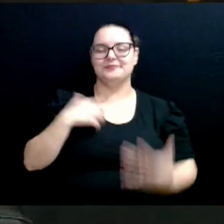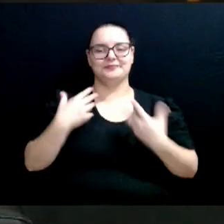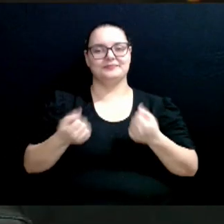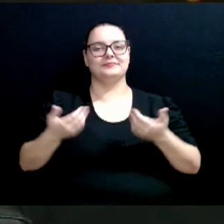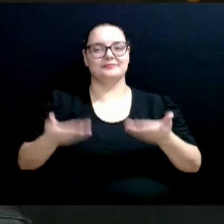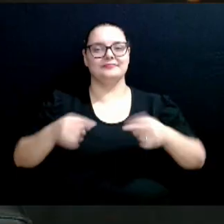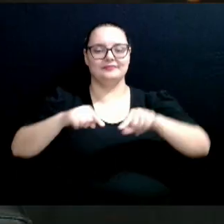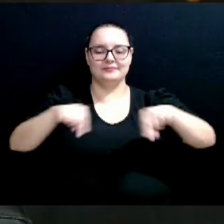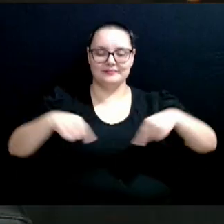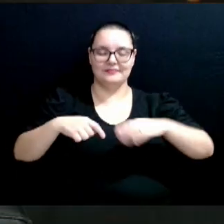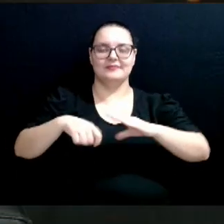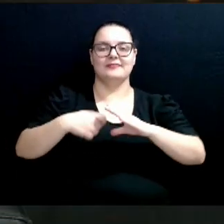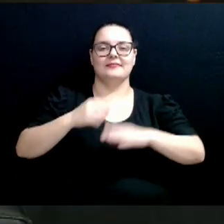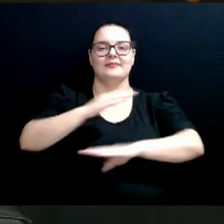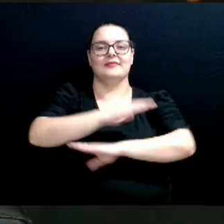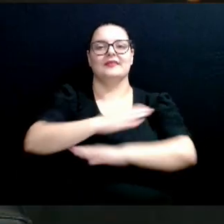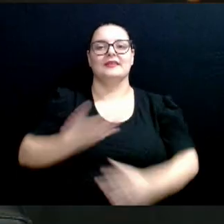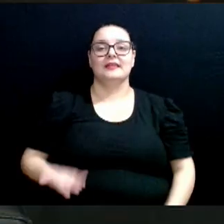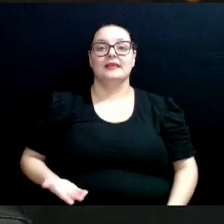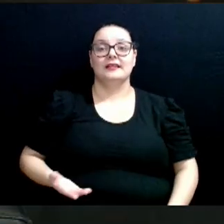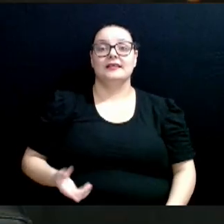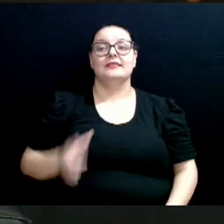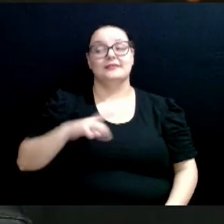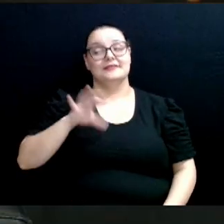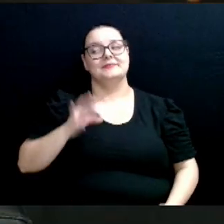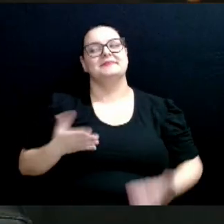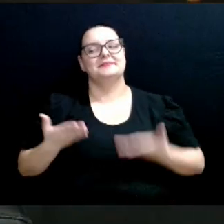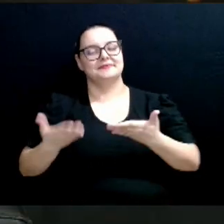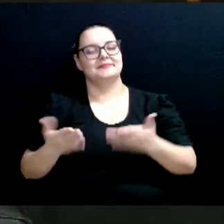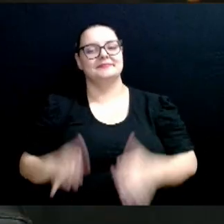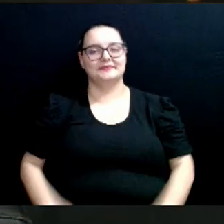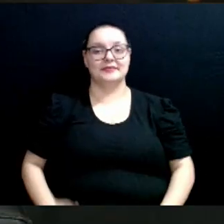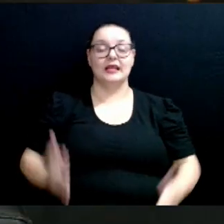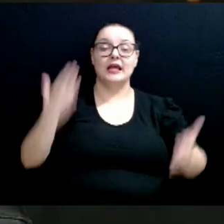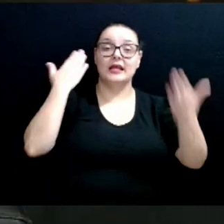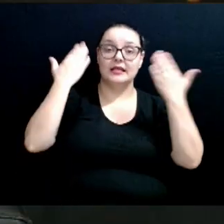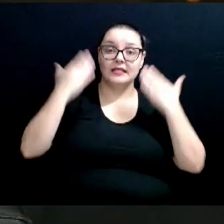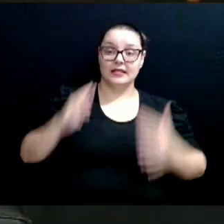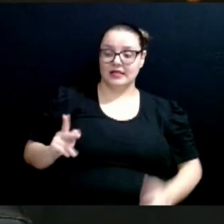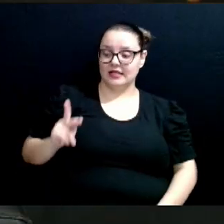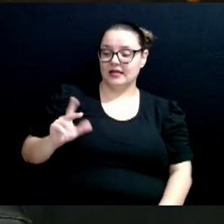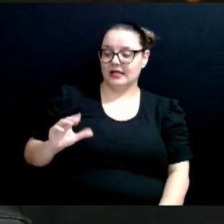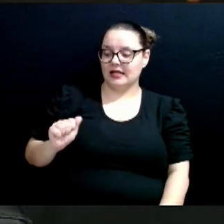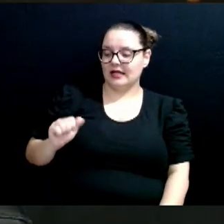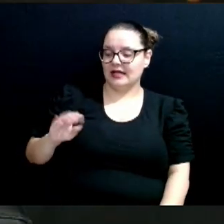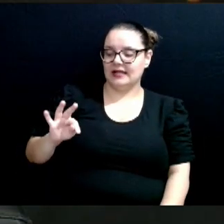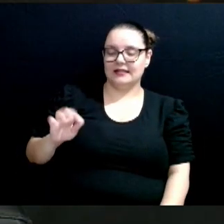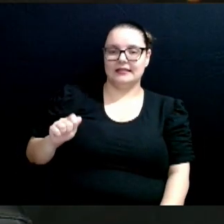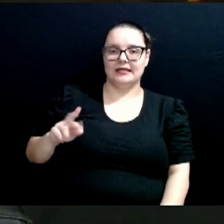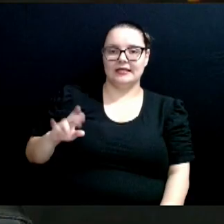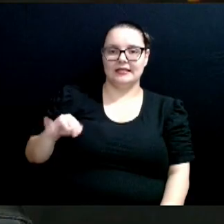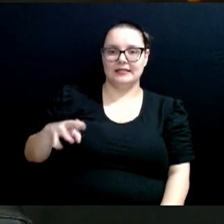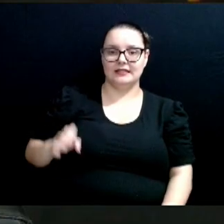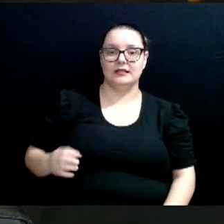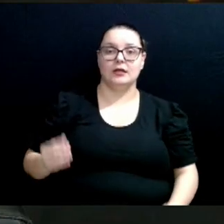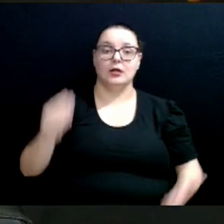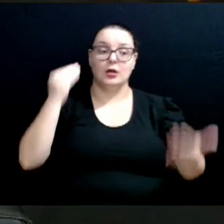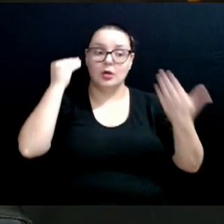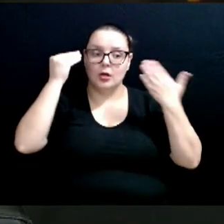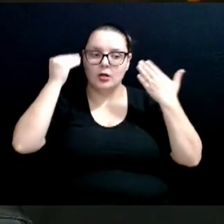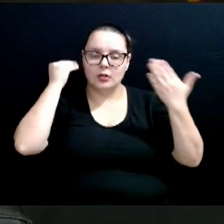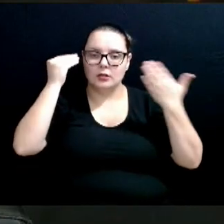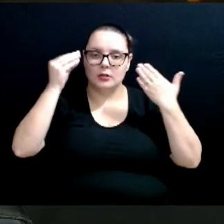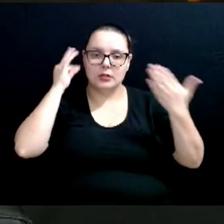gente tem muito para entregar. E também com a gente está a psicóloga Catarine Loures, especialista em terapia cognitivo-comportamental. Trabalha justamente